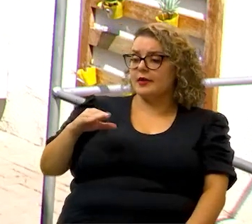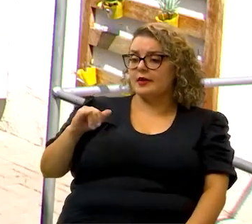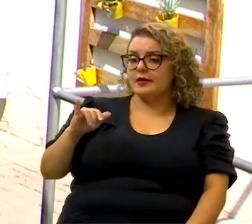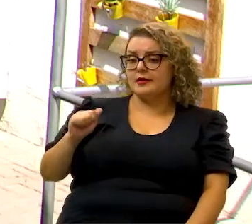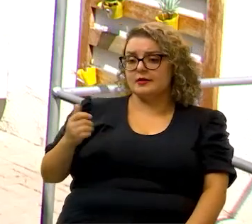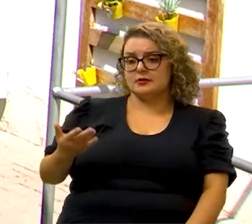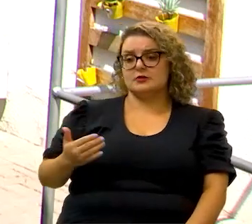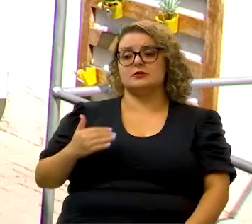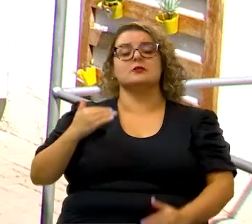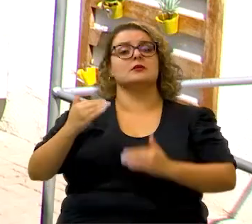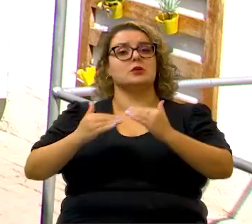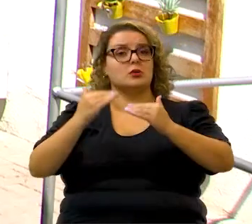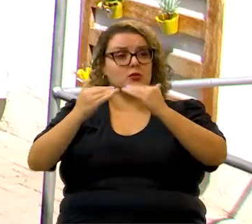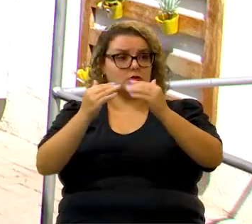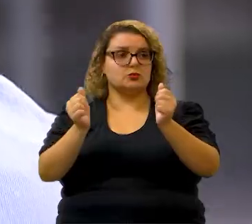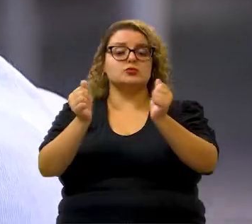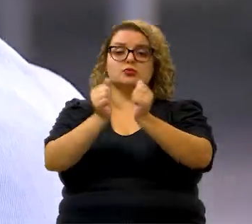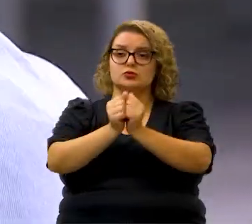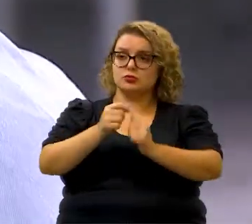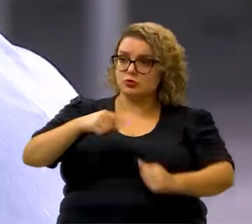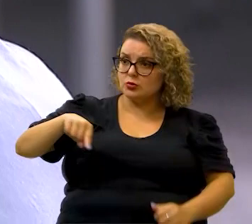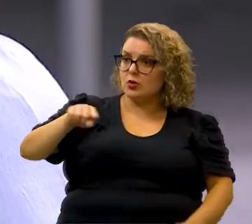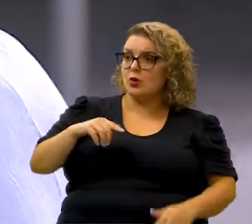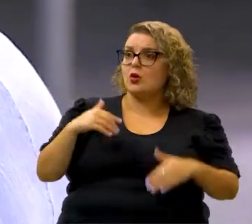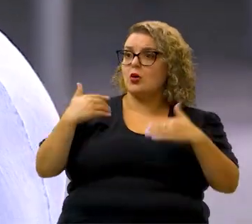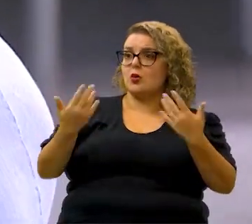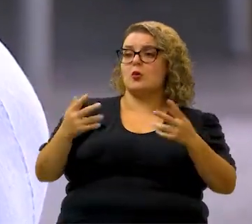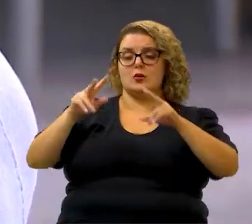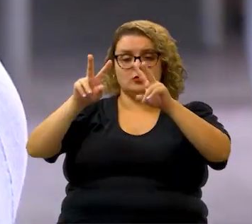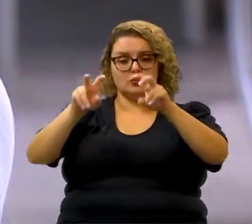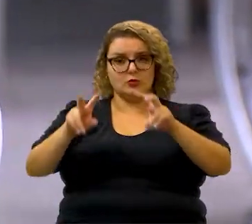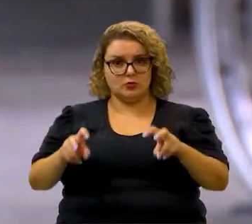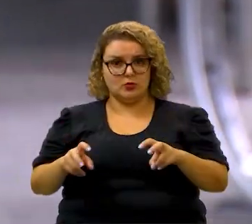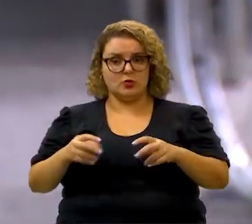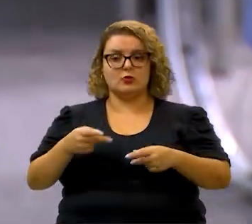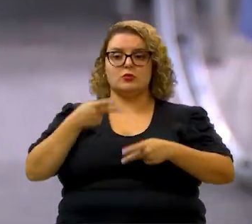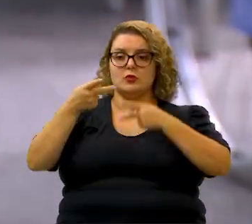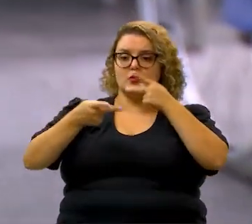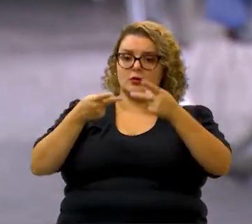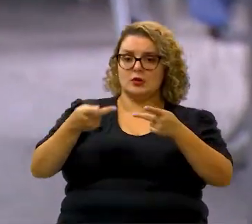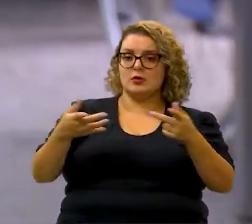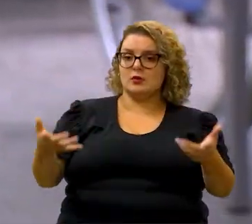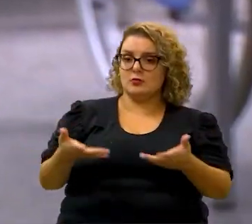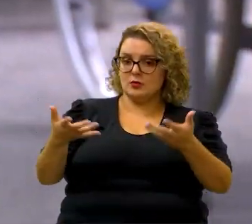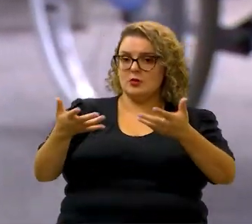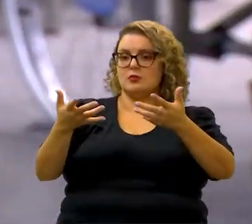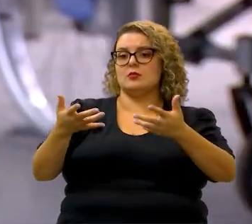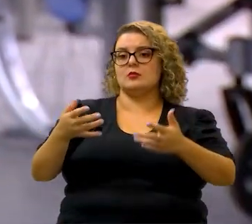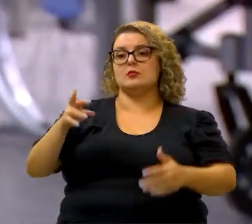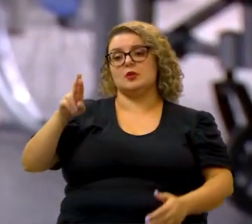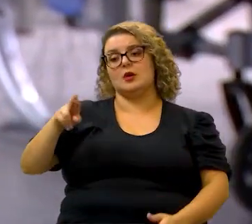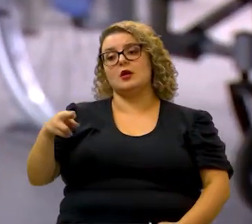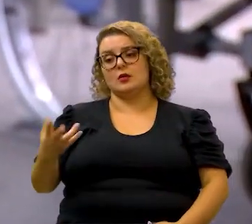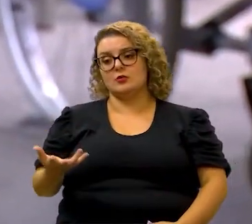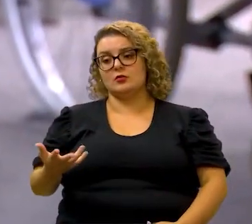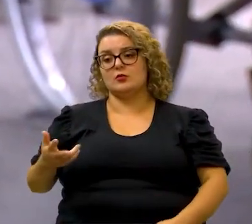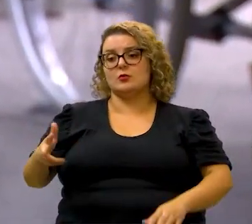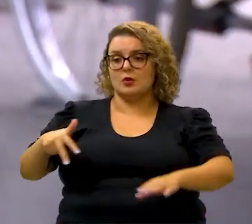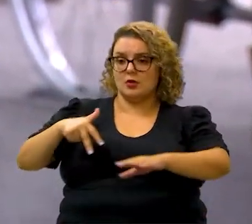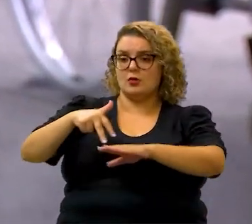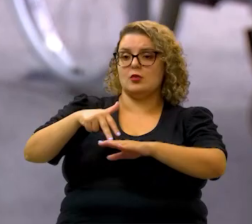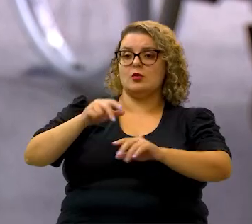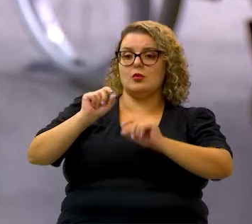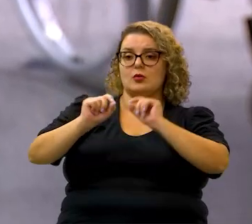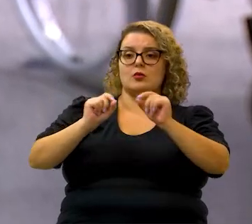da demência? Então a gente constrói juntamente com eles quais os assuntos que vão ser abordados. Para incentivar mesmo essa